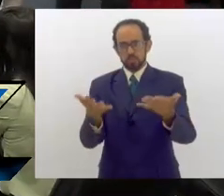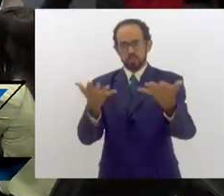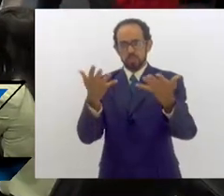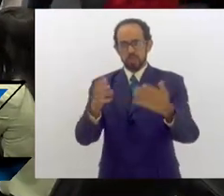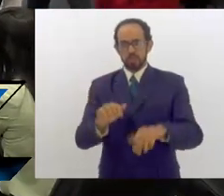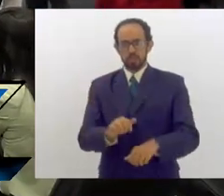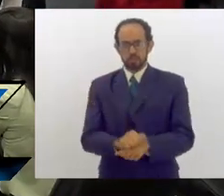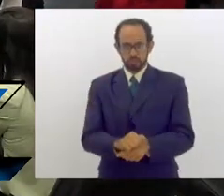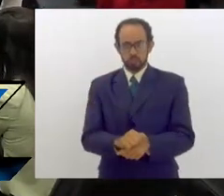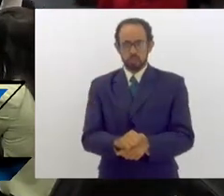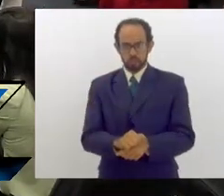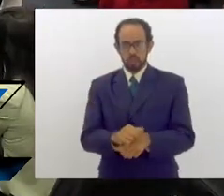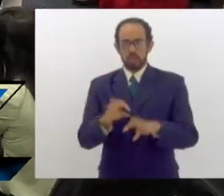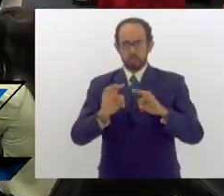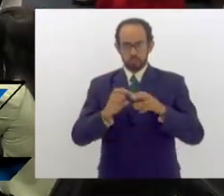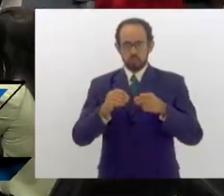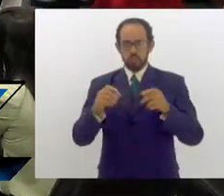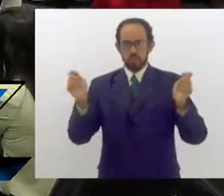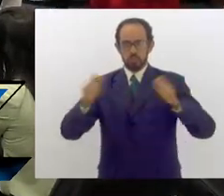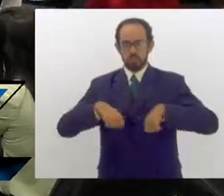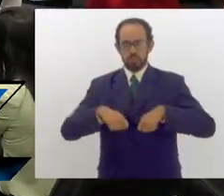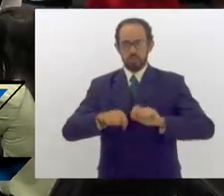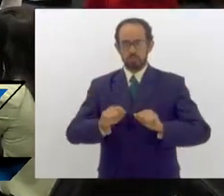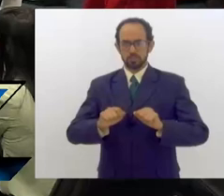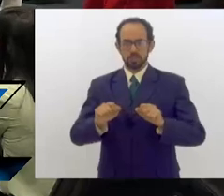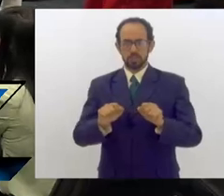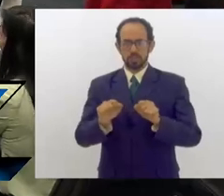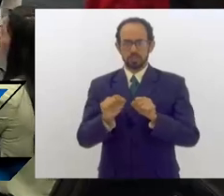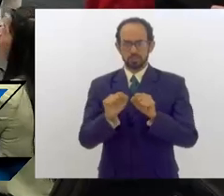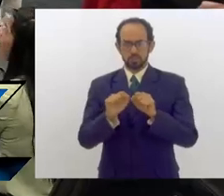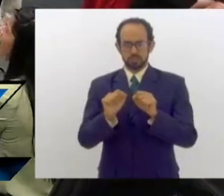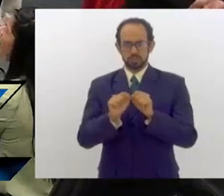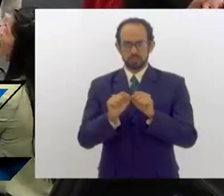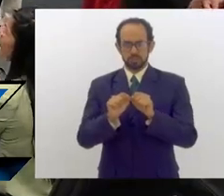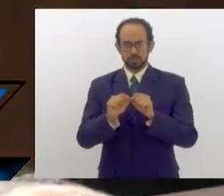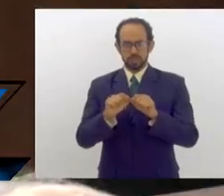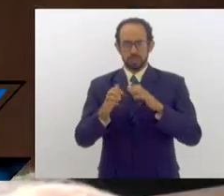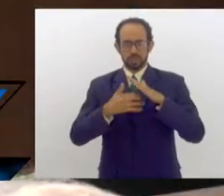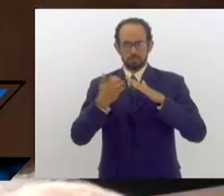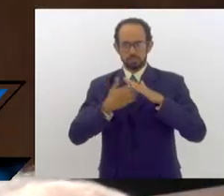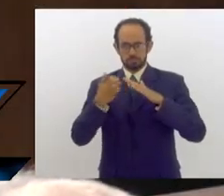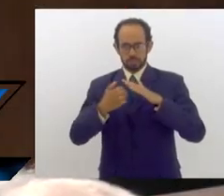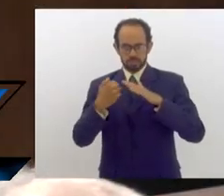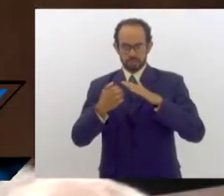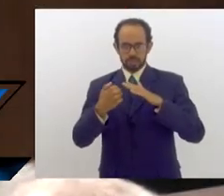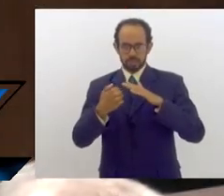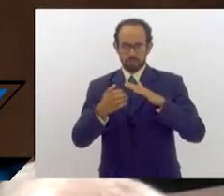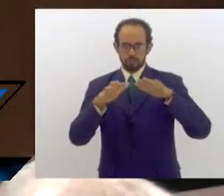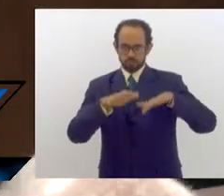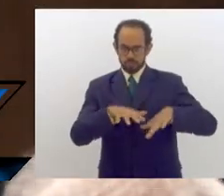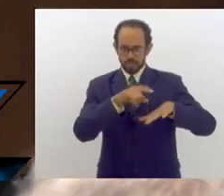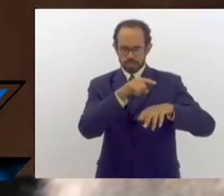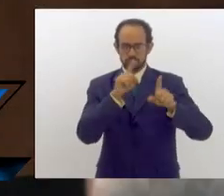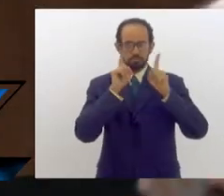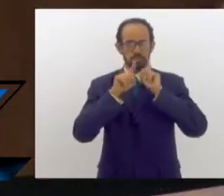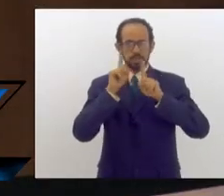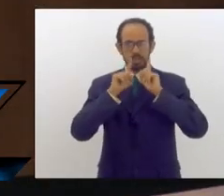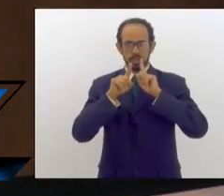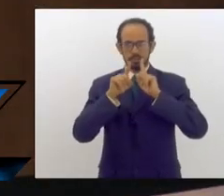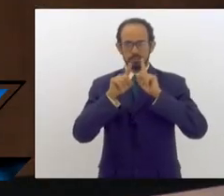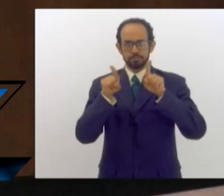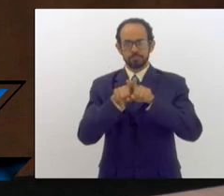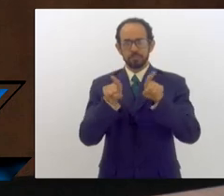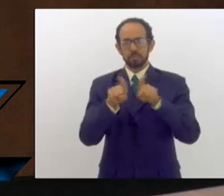dado todas as condições para que toda a legalização fosse feita para que aquela empresa estabelecesse no município de Maricá e falar da